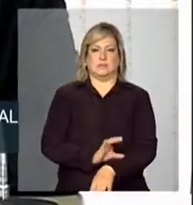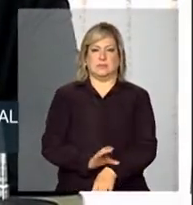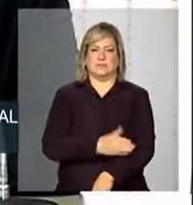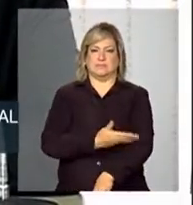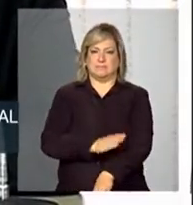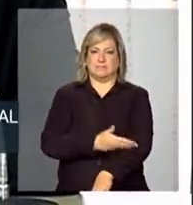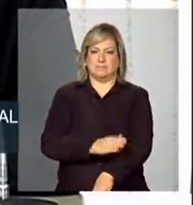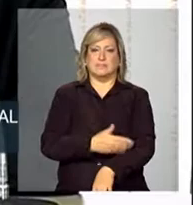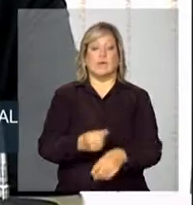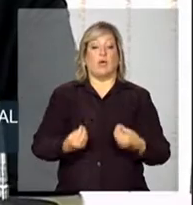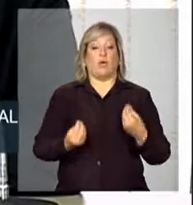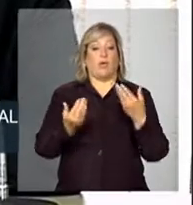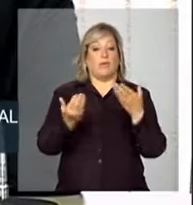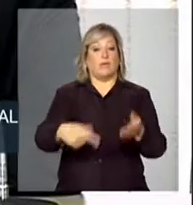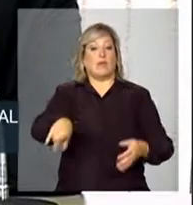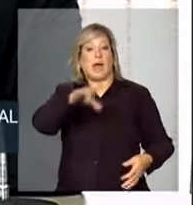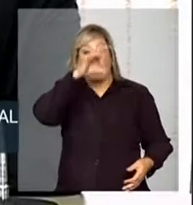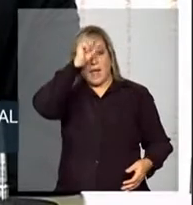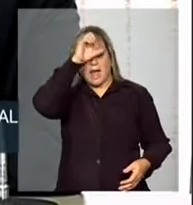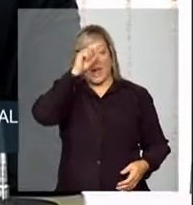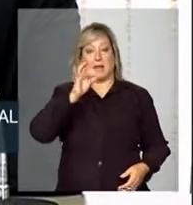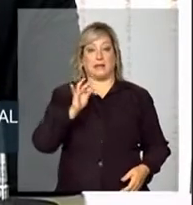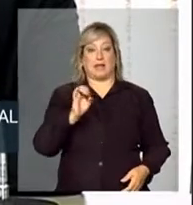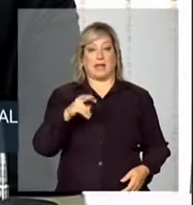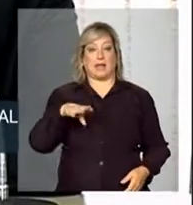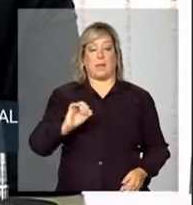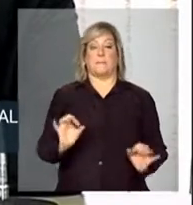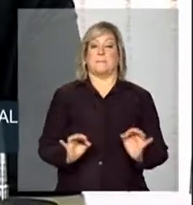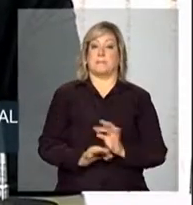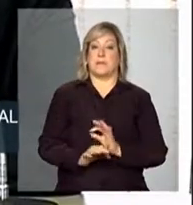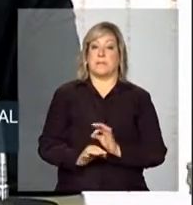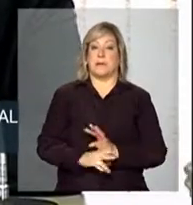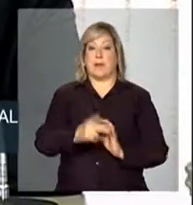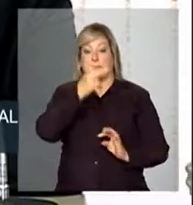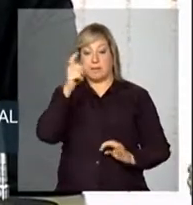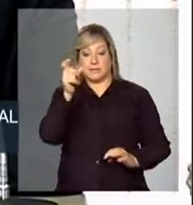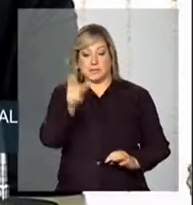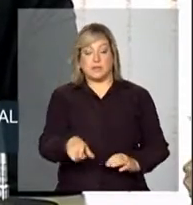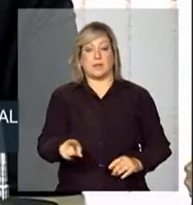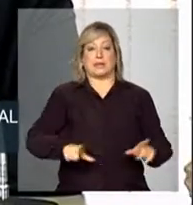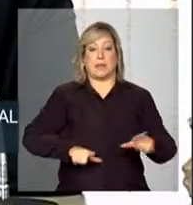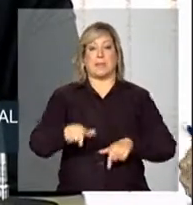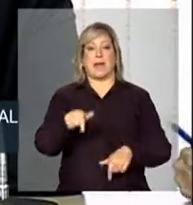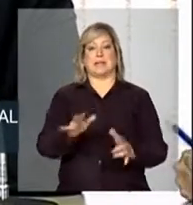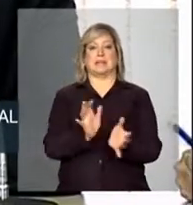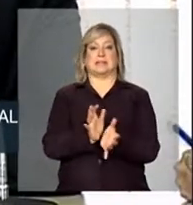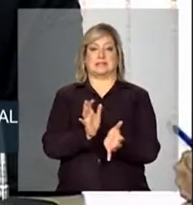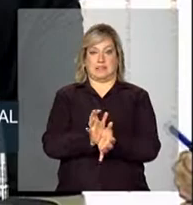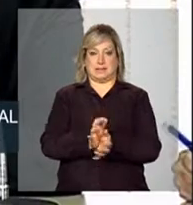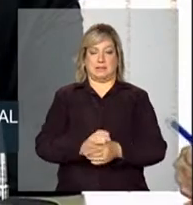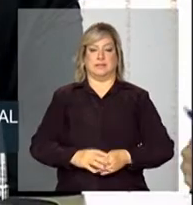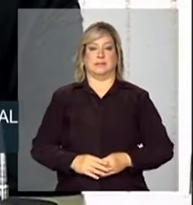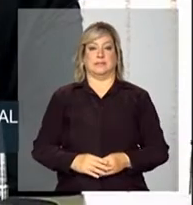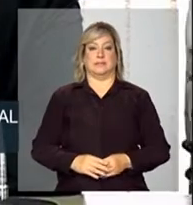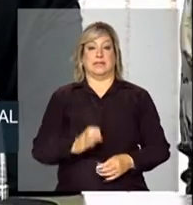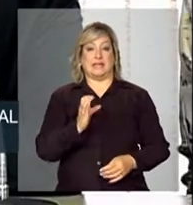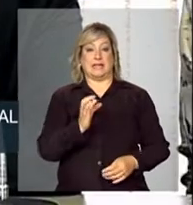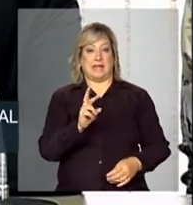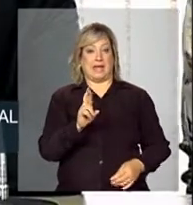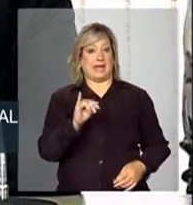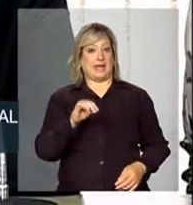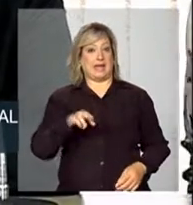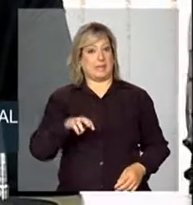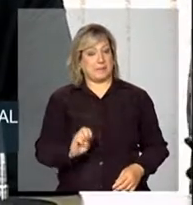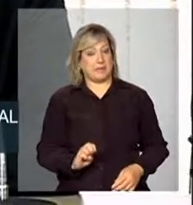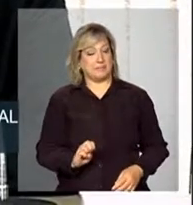o instrumental técnico e instrumental de preparação para as pessoas que atuam nesta área e o Crime